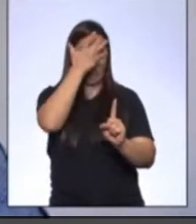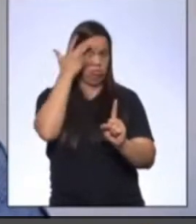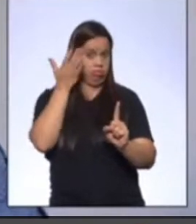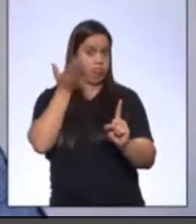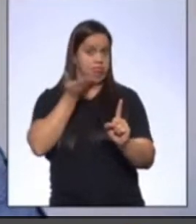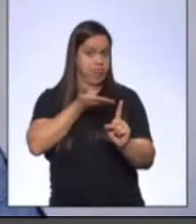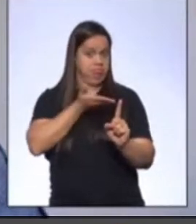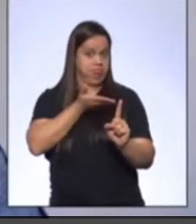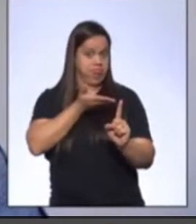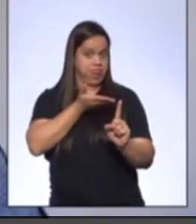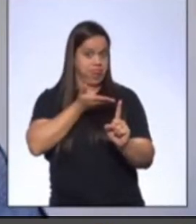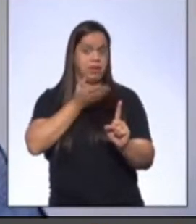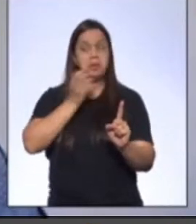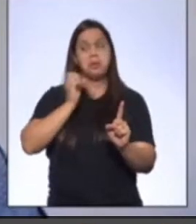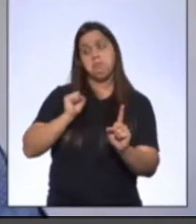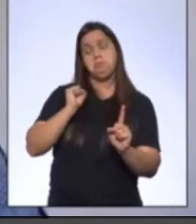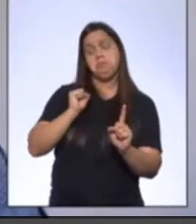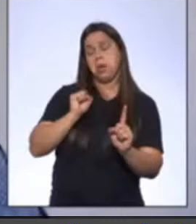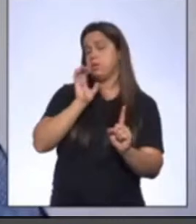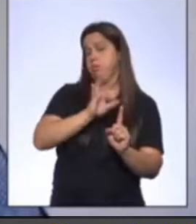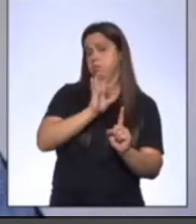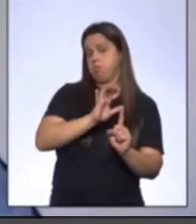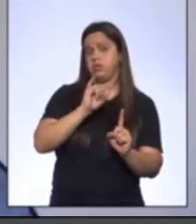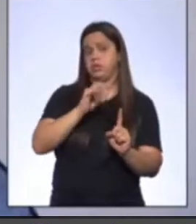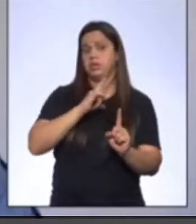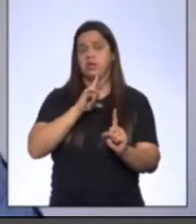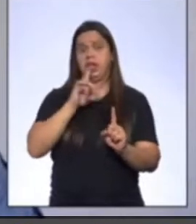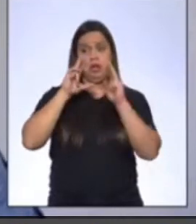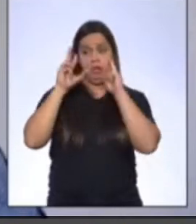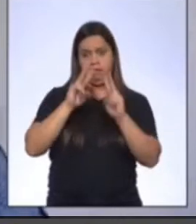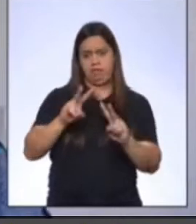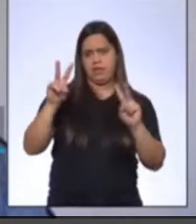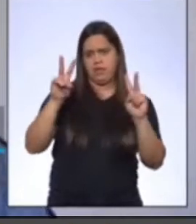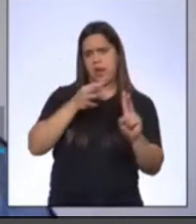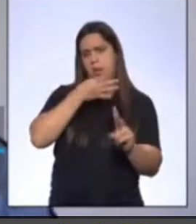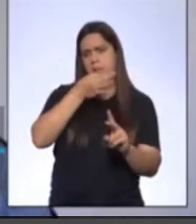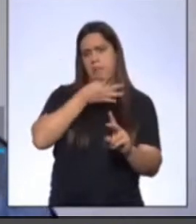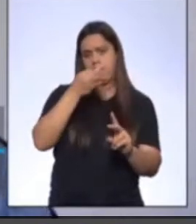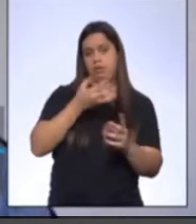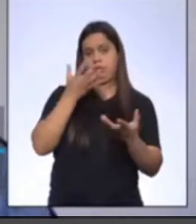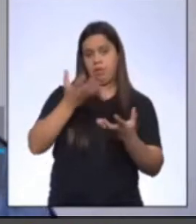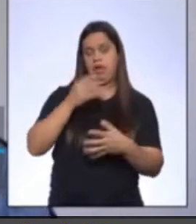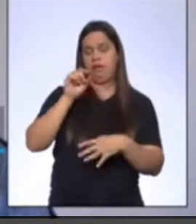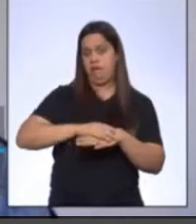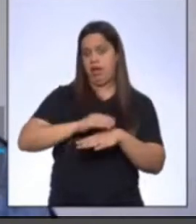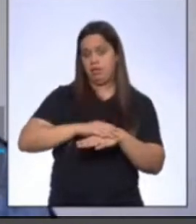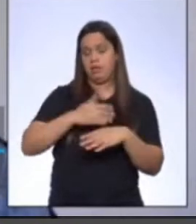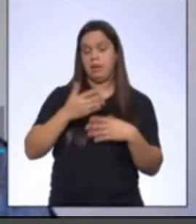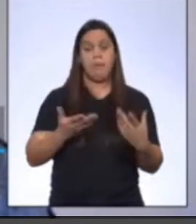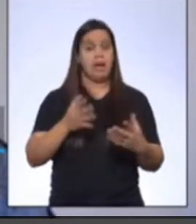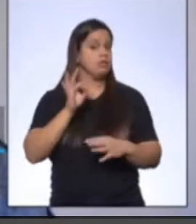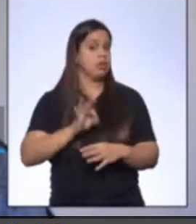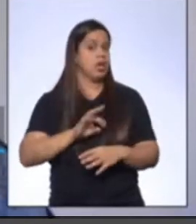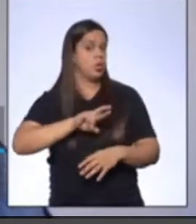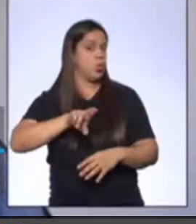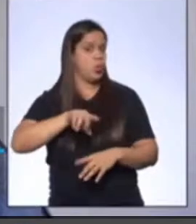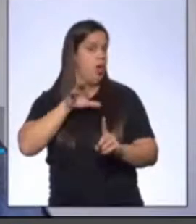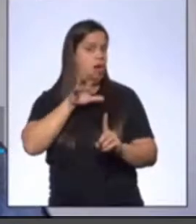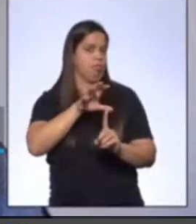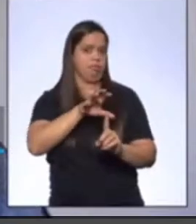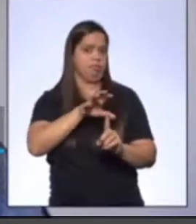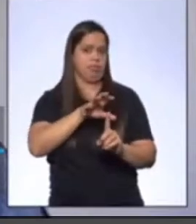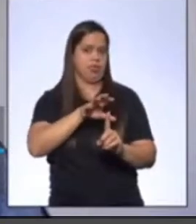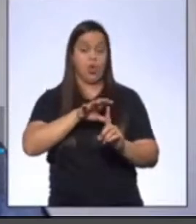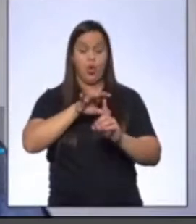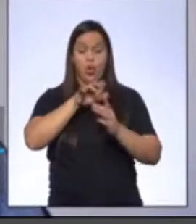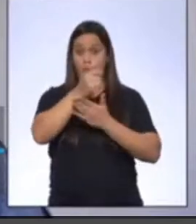É, pode influenciar, né? Quando ele tem uma visão, talvez ele quer fazer isso. Mas o certo não é influenciar. O texto